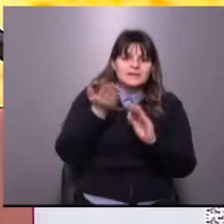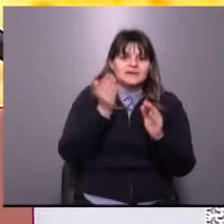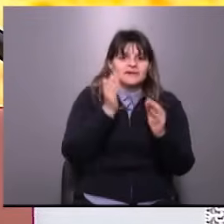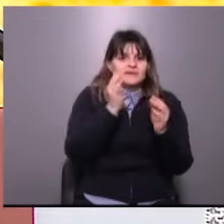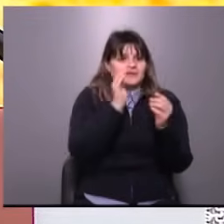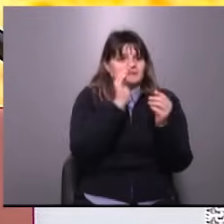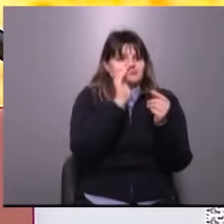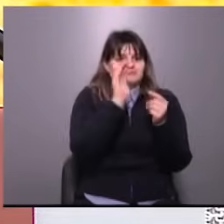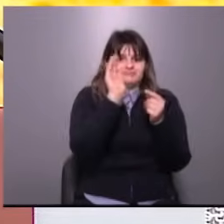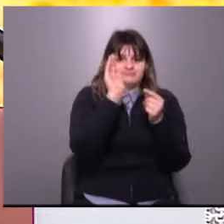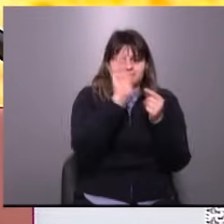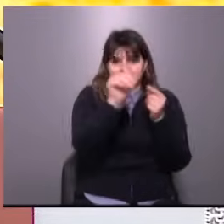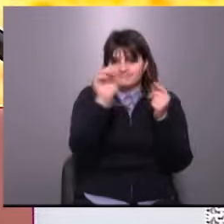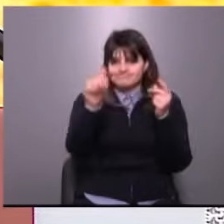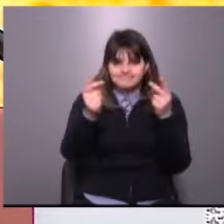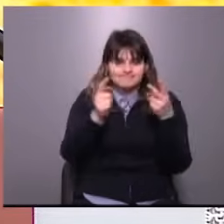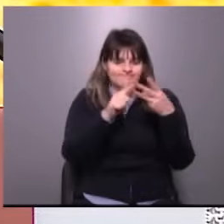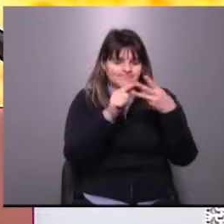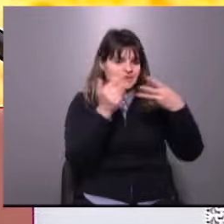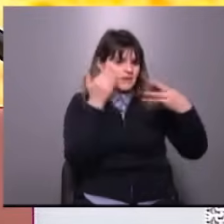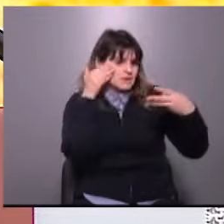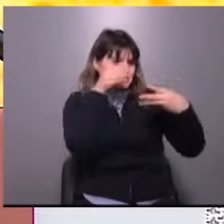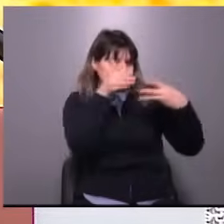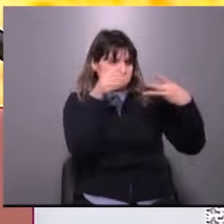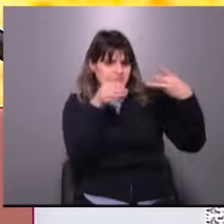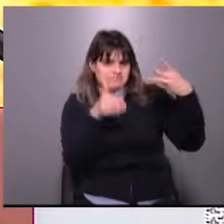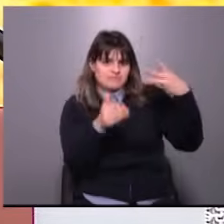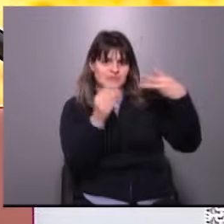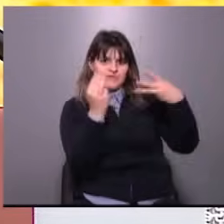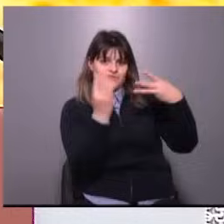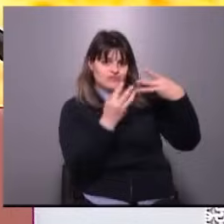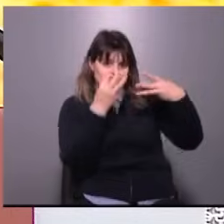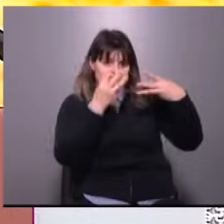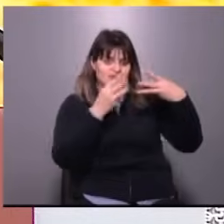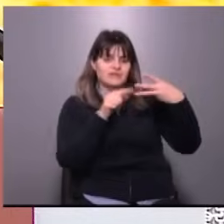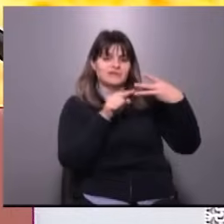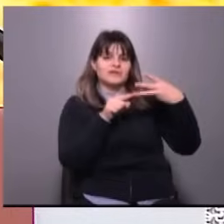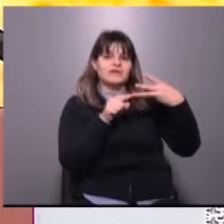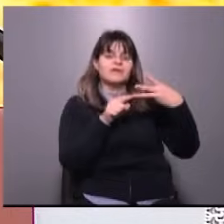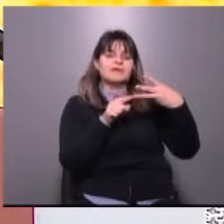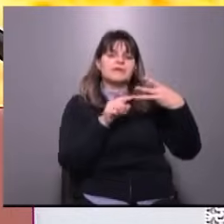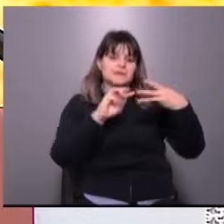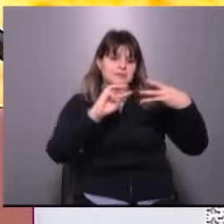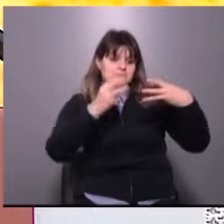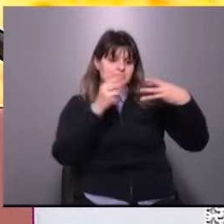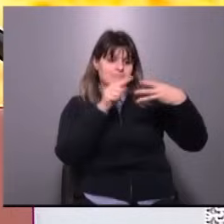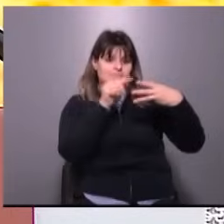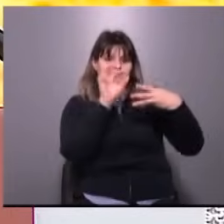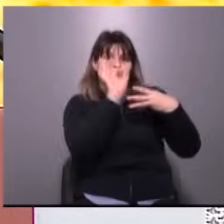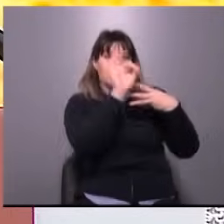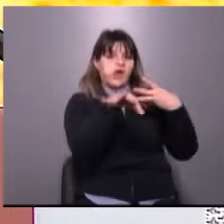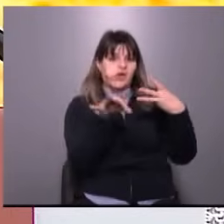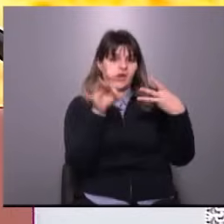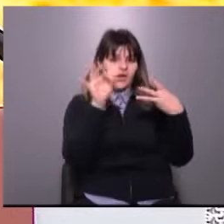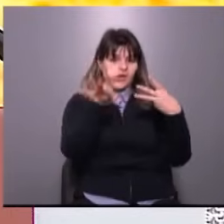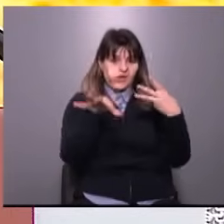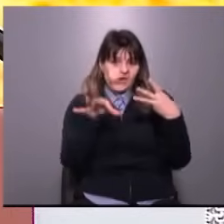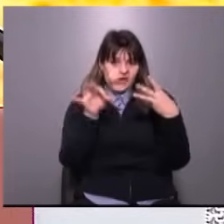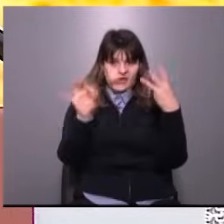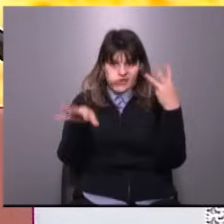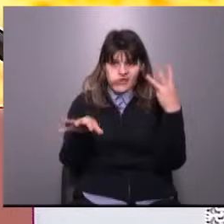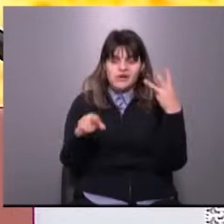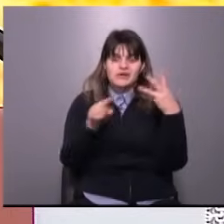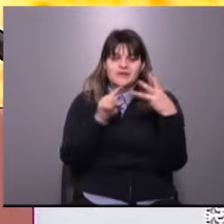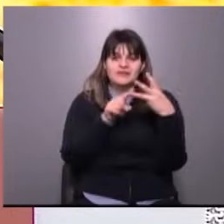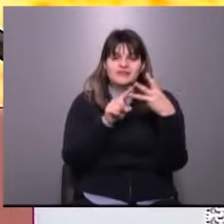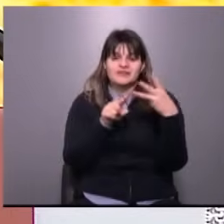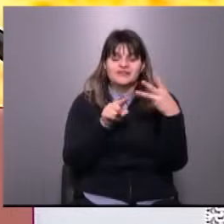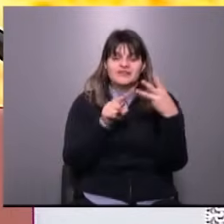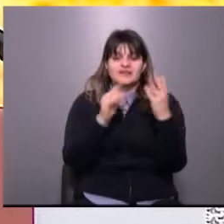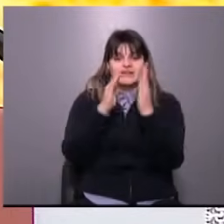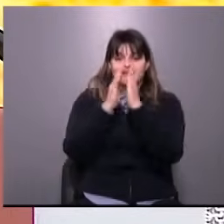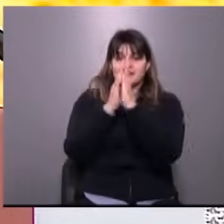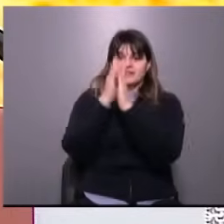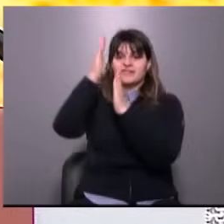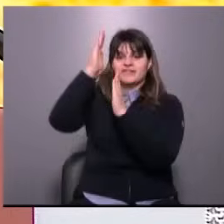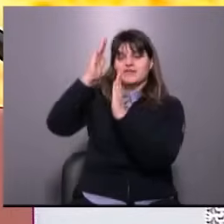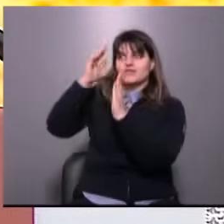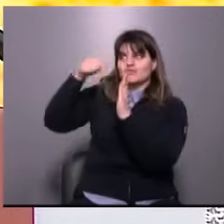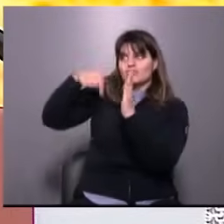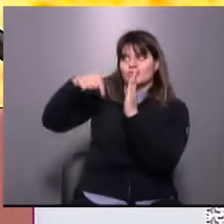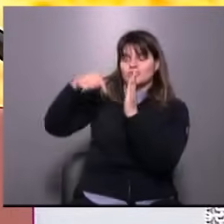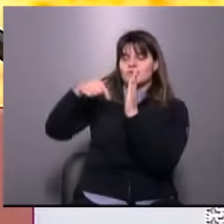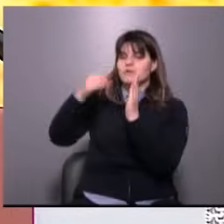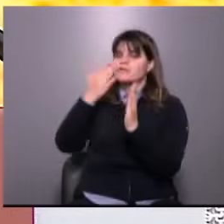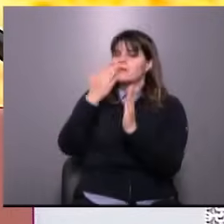que perpassa por estes apelos que a Palavra de Deus nos deixa. Acolhamos, pois, este tríplice desafio que